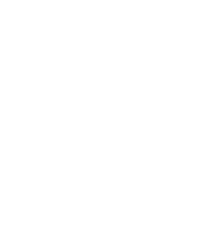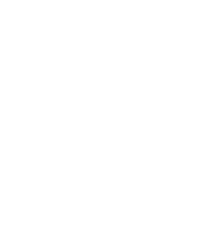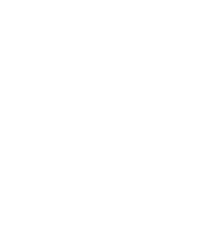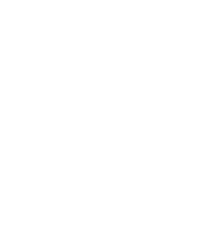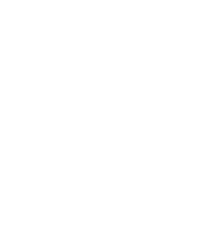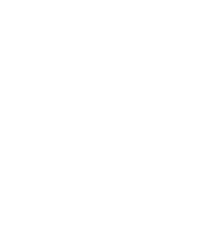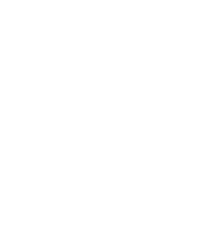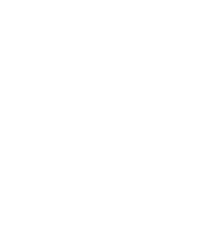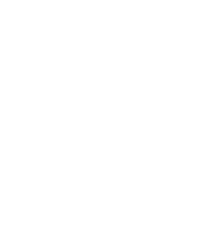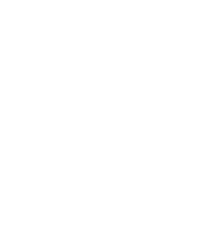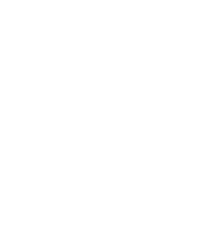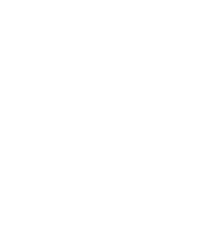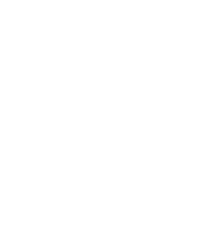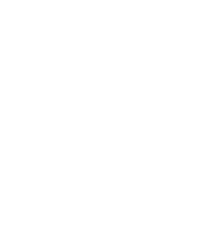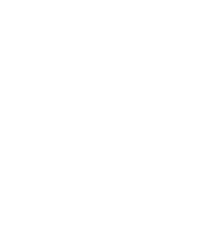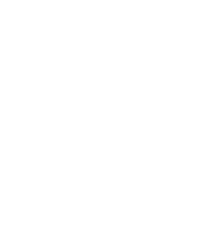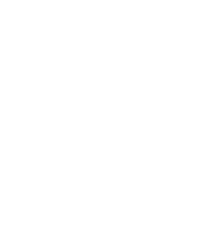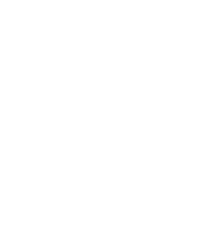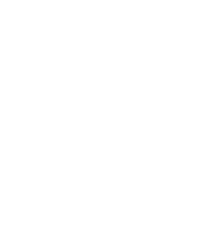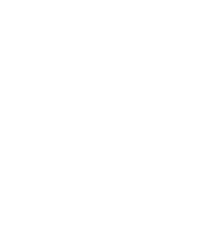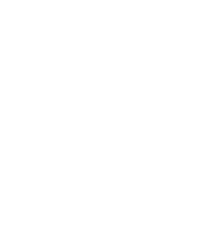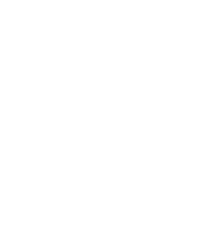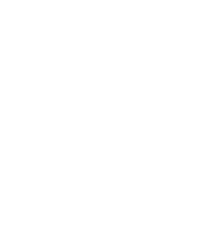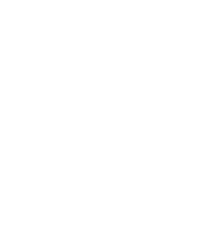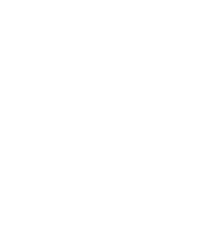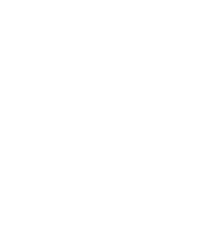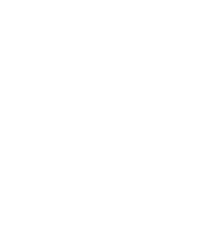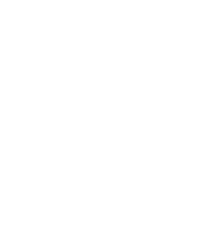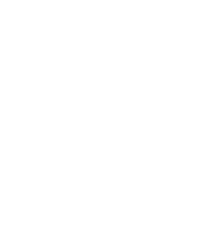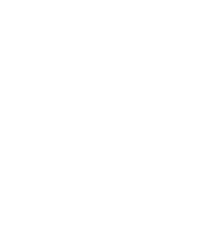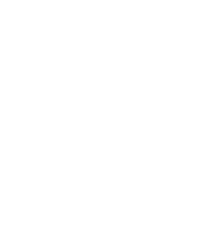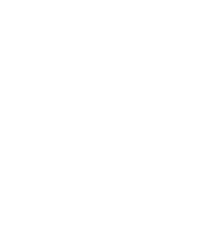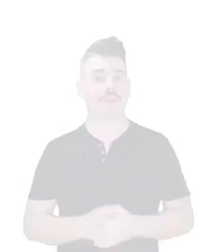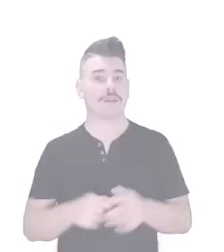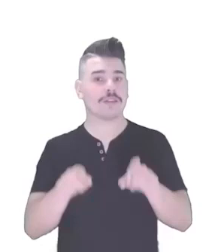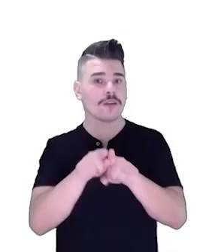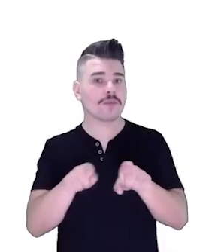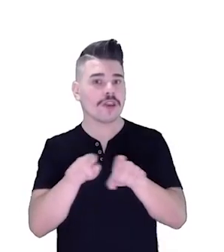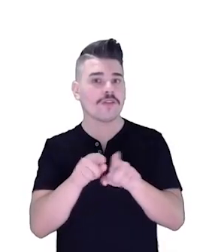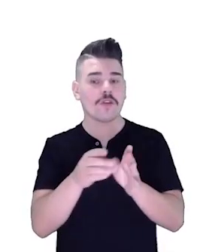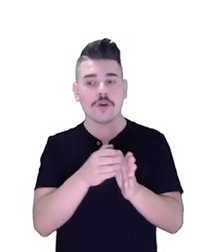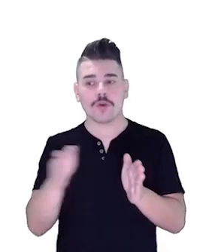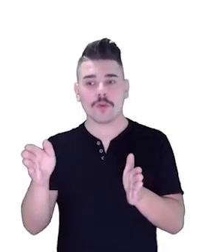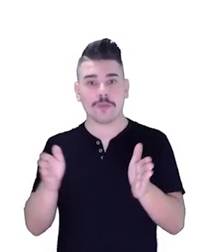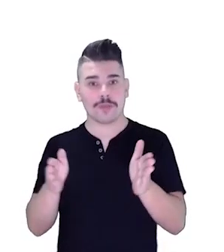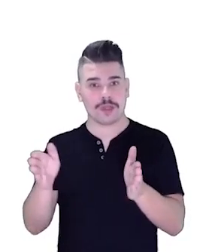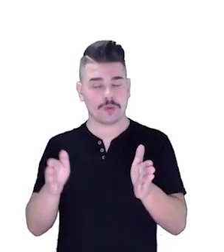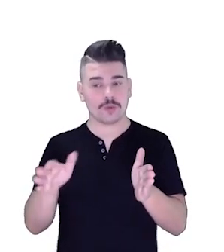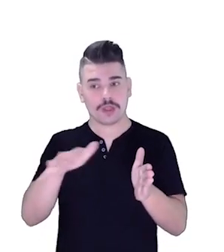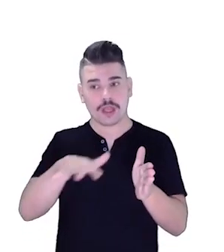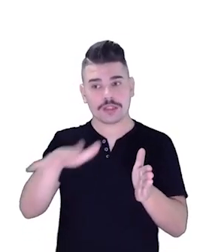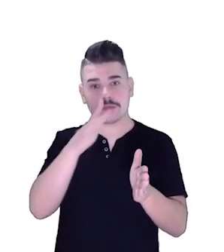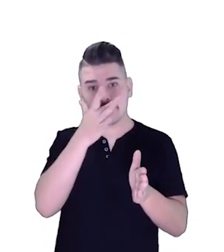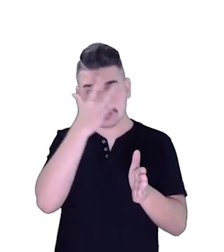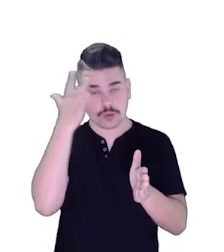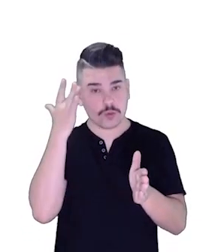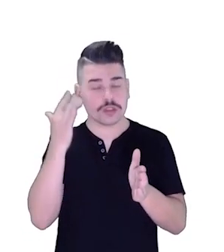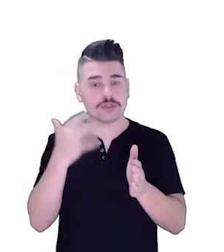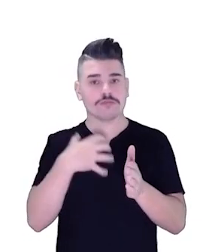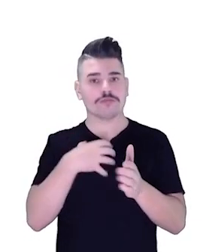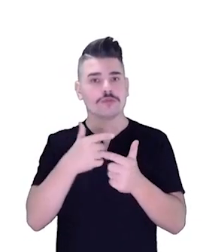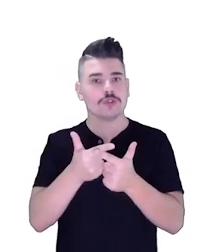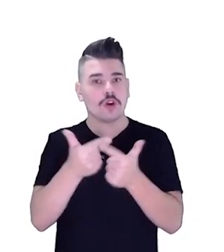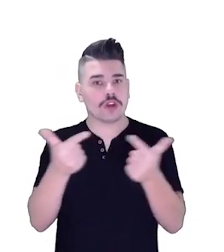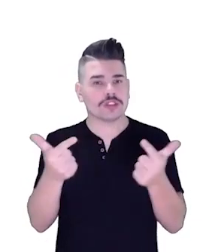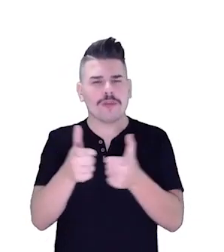And so the work could go very smoothly. E ela fala que essa foi uma